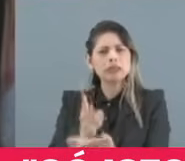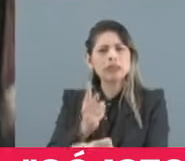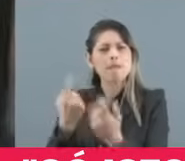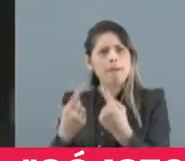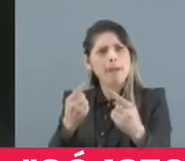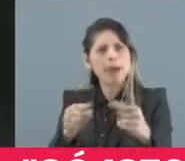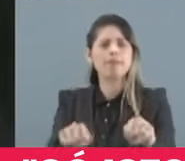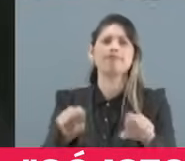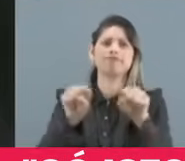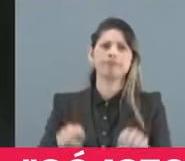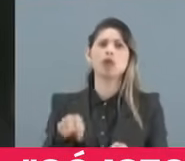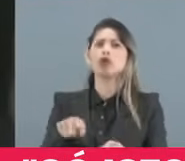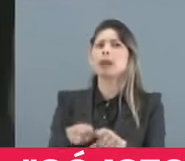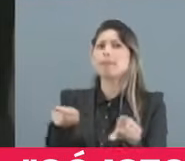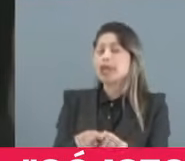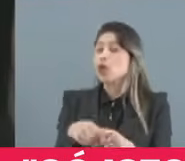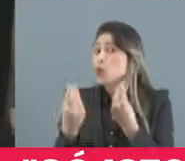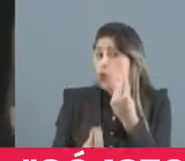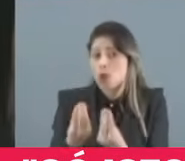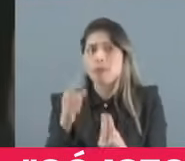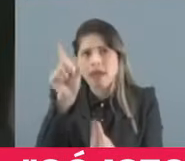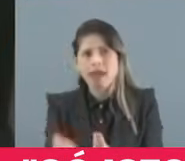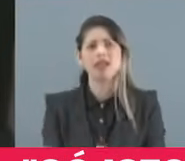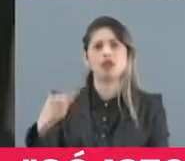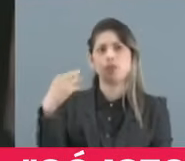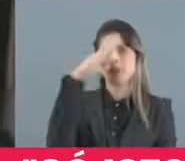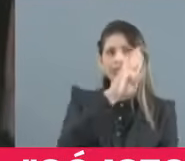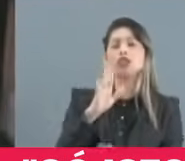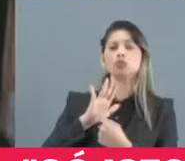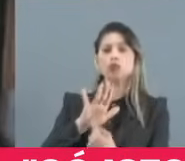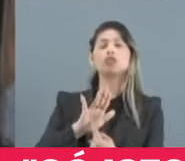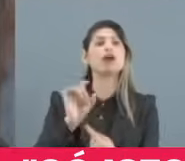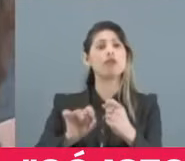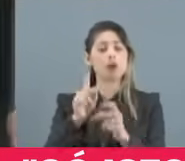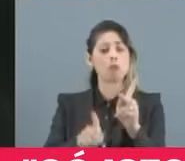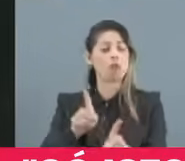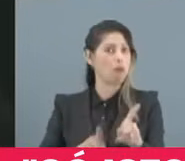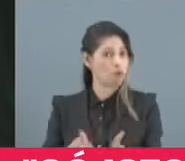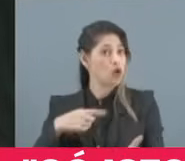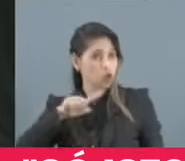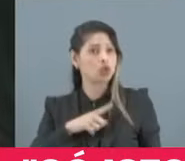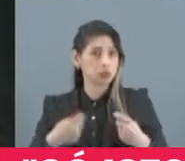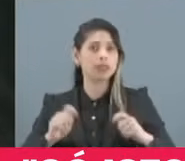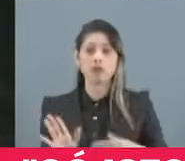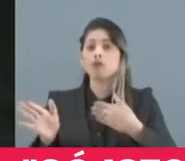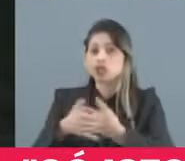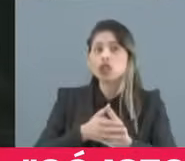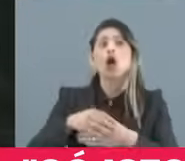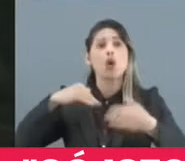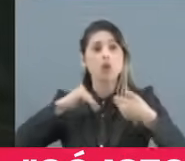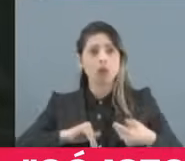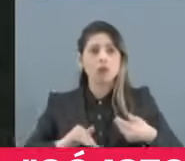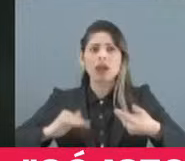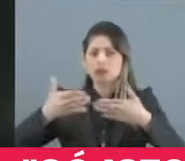instituições. Foi um presidente que difundia para a população que o Supremo é o povo, que nós tínhamos que fechar o Congresso, que nós